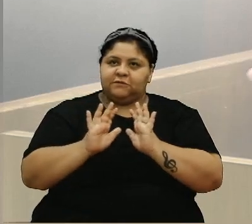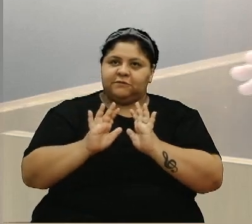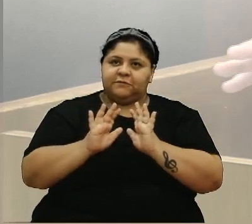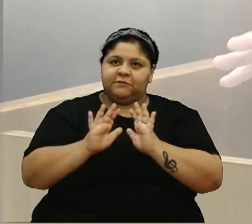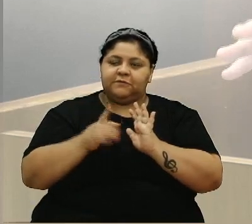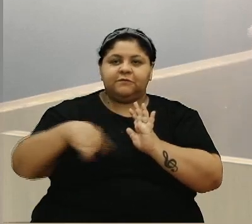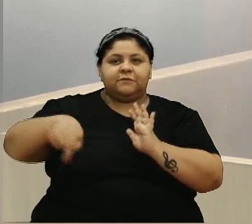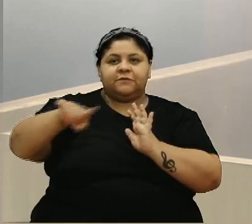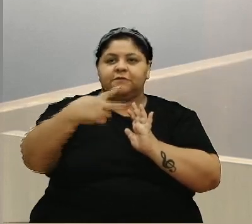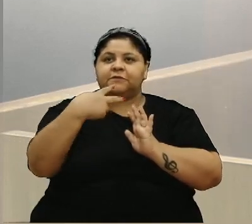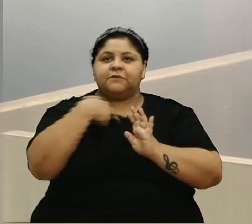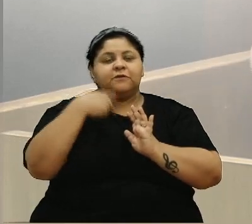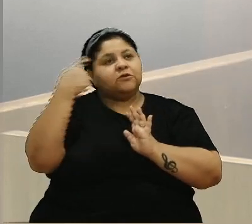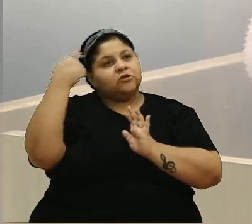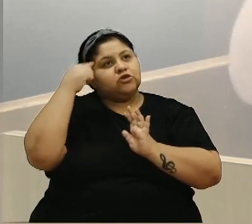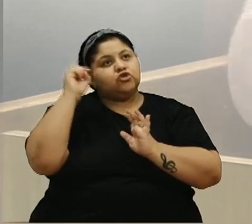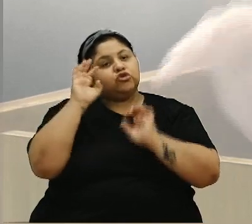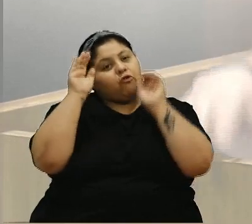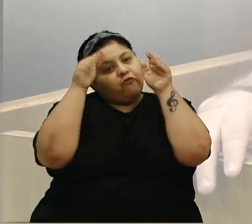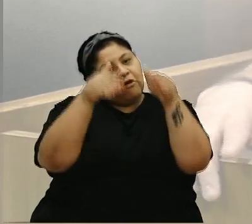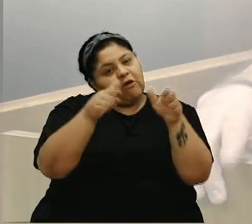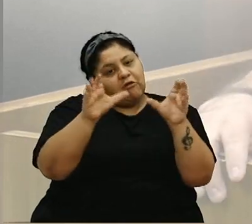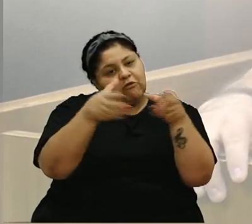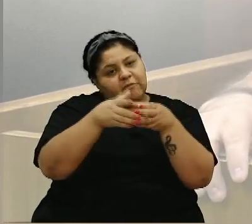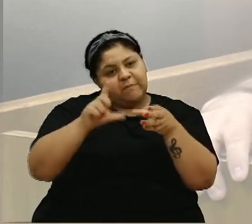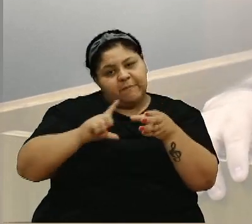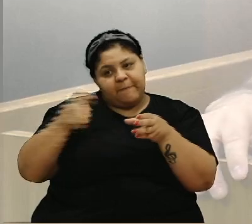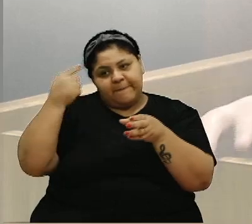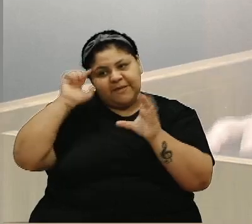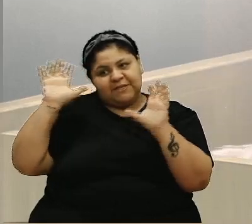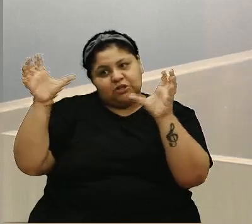a gente não pode pensar só no nosso, a gente tem que pensar no todo, no